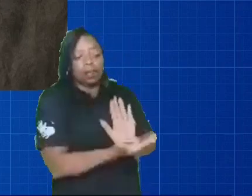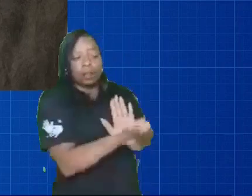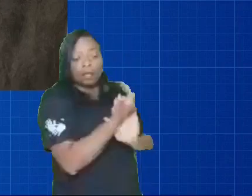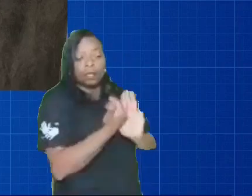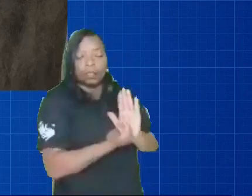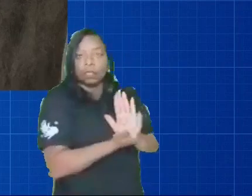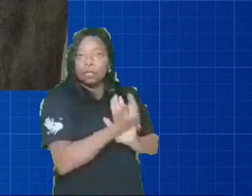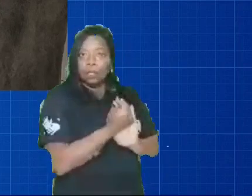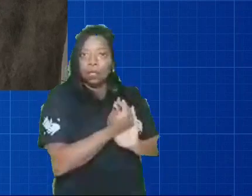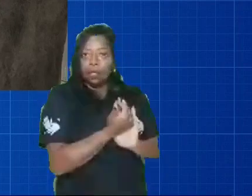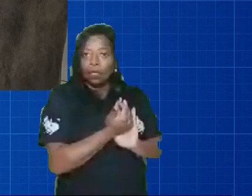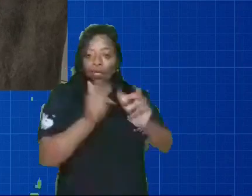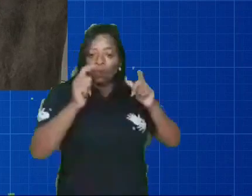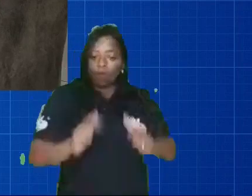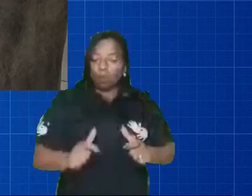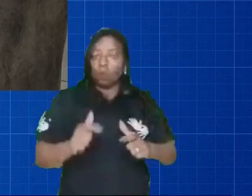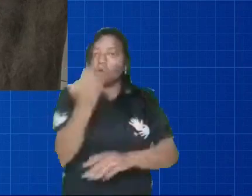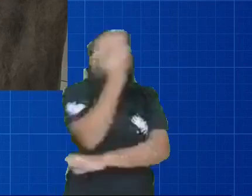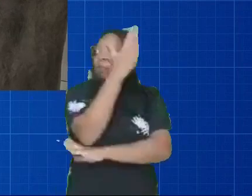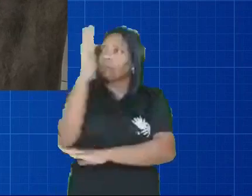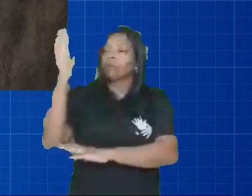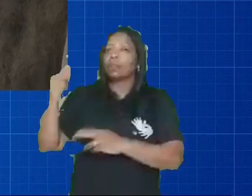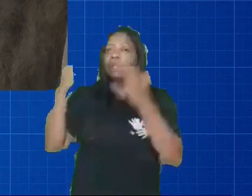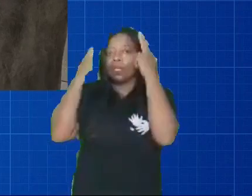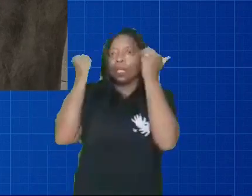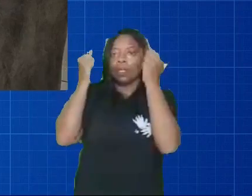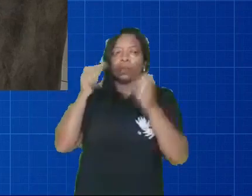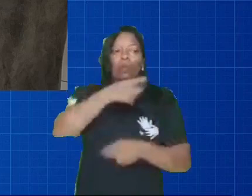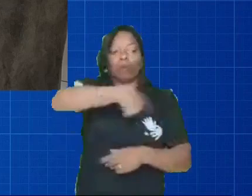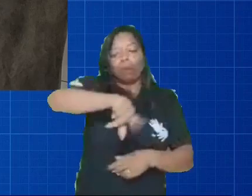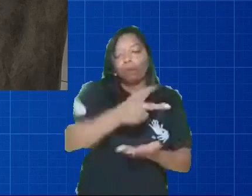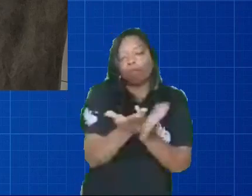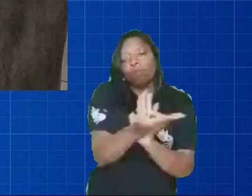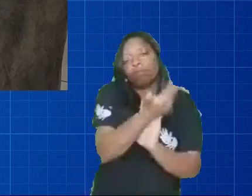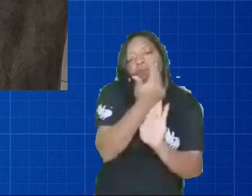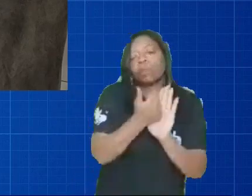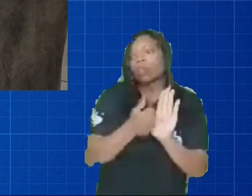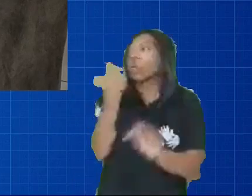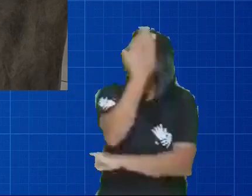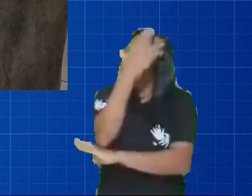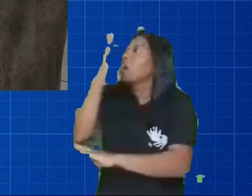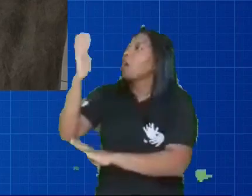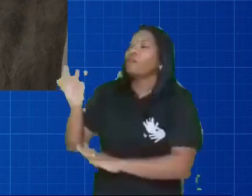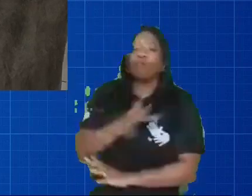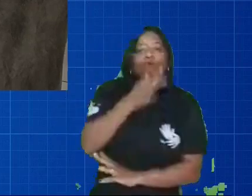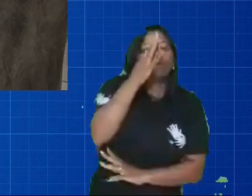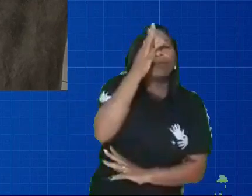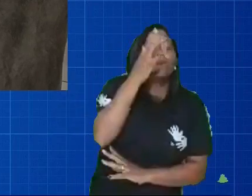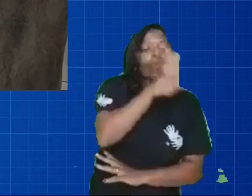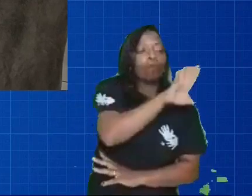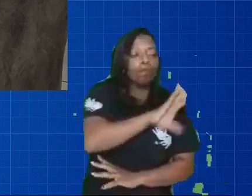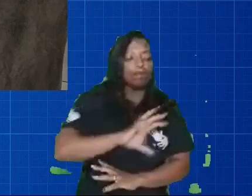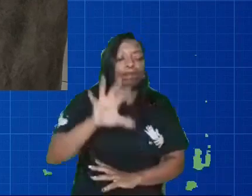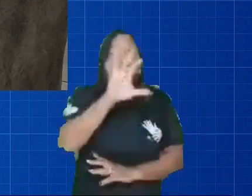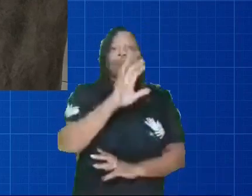natural ainda preservado, que tem flor, que tem árvore, que tem, né, bichinho, né? E